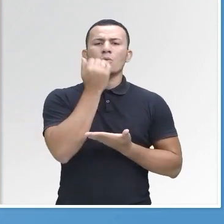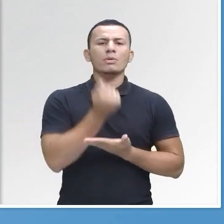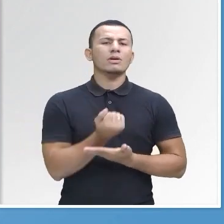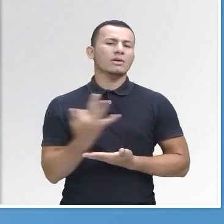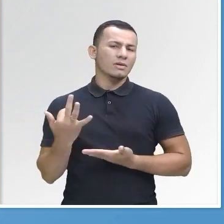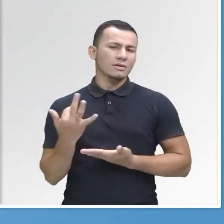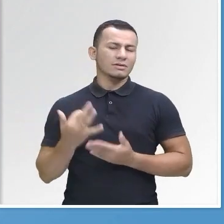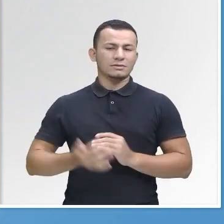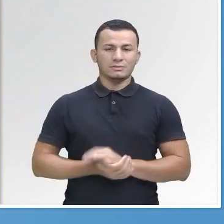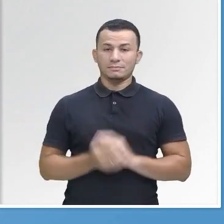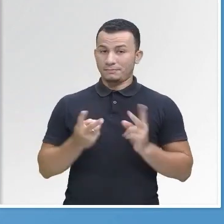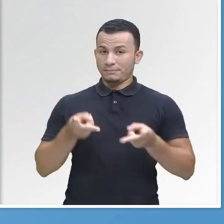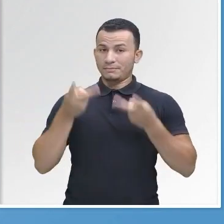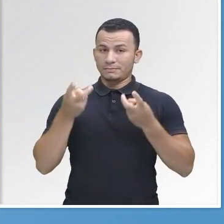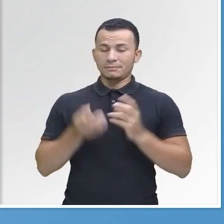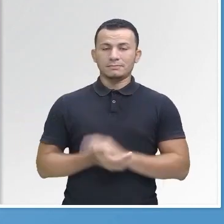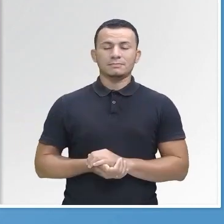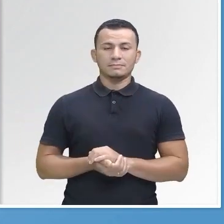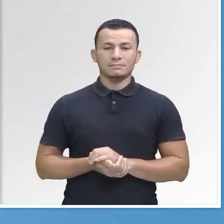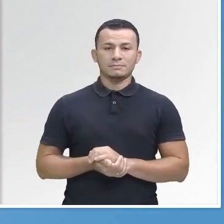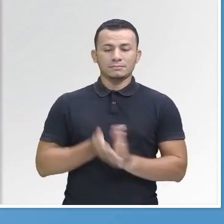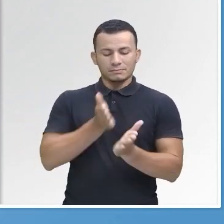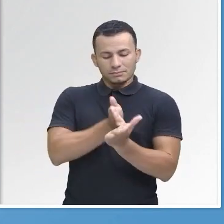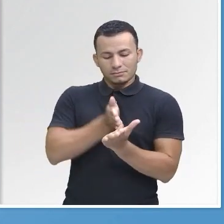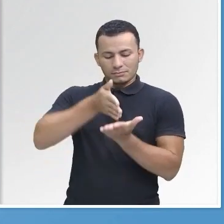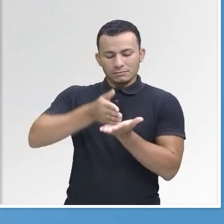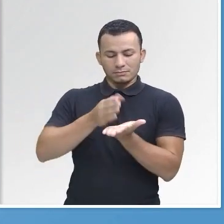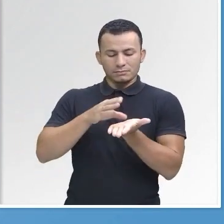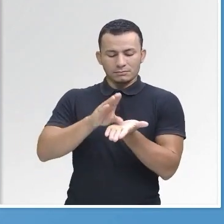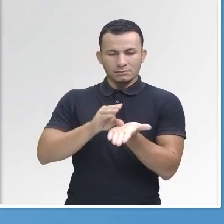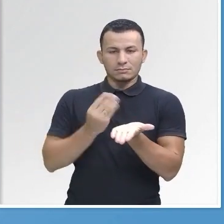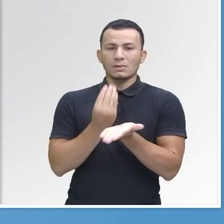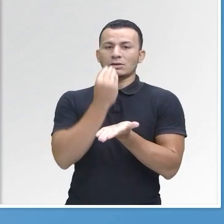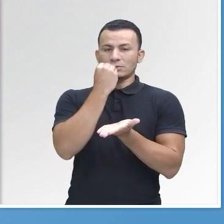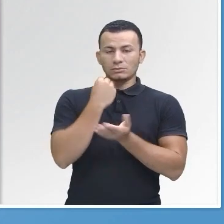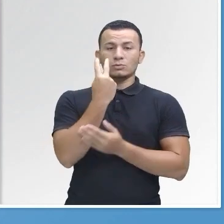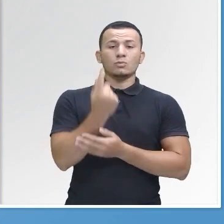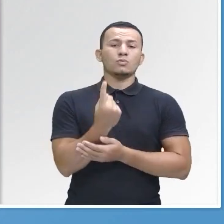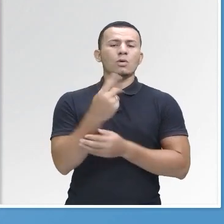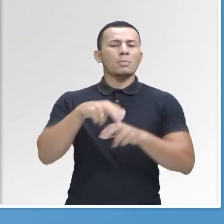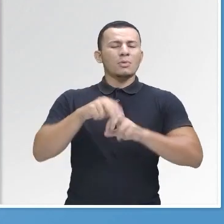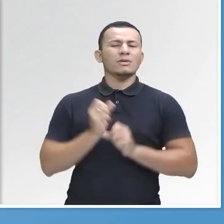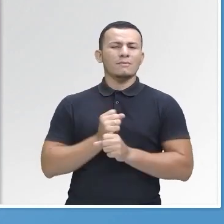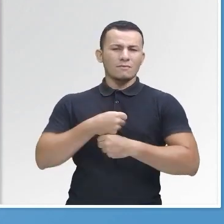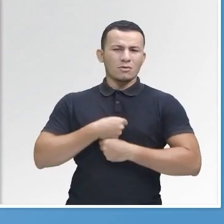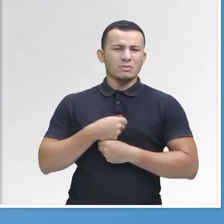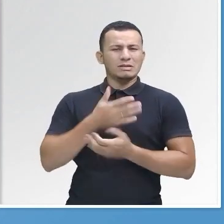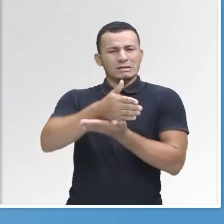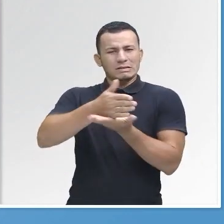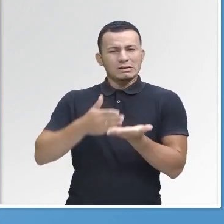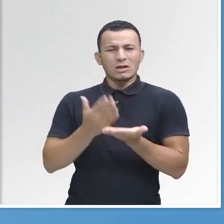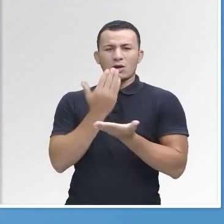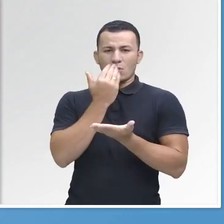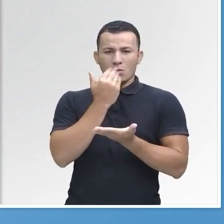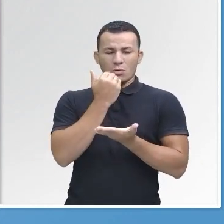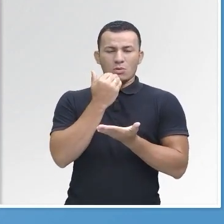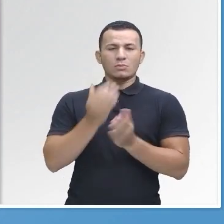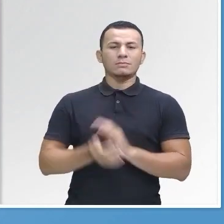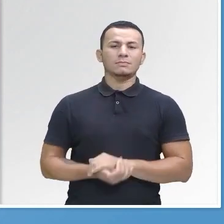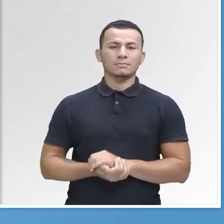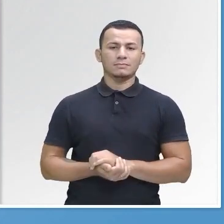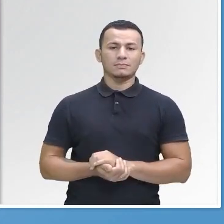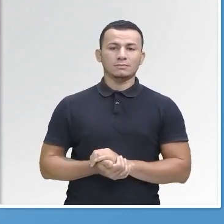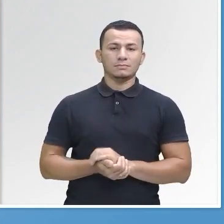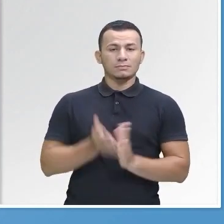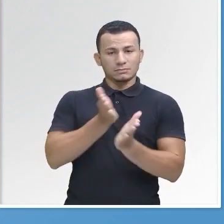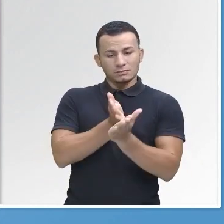Observe. Eu comi uma dessas duas partes. Eu estava com muita fome e comi metade da pizza. Ou seja, eu comi